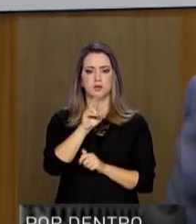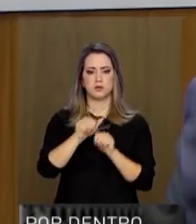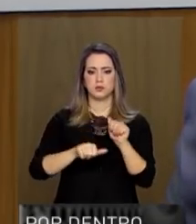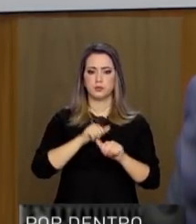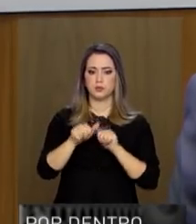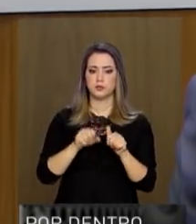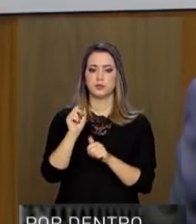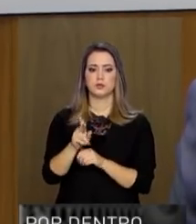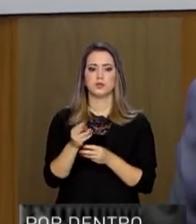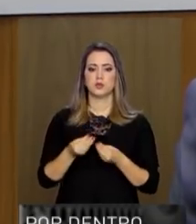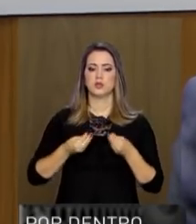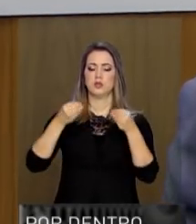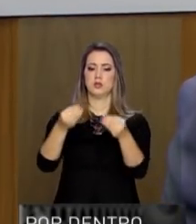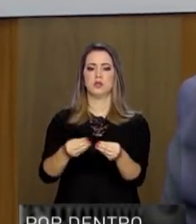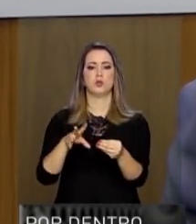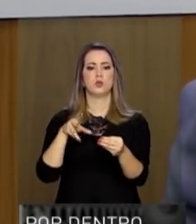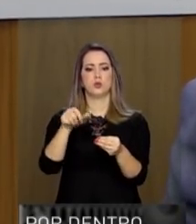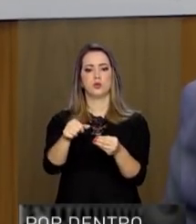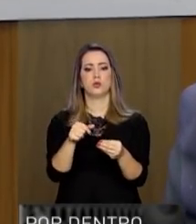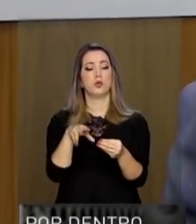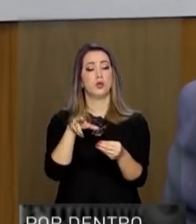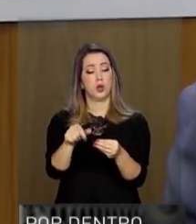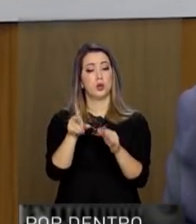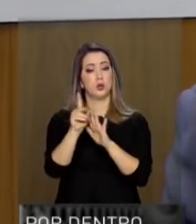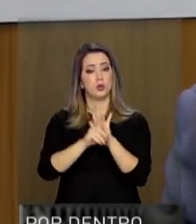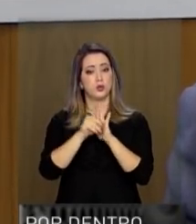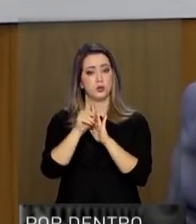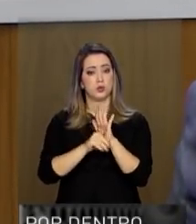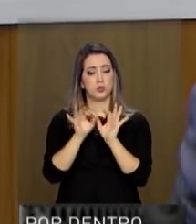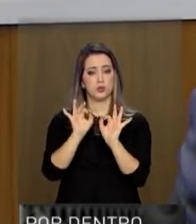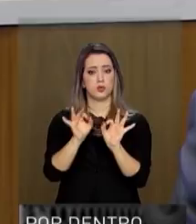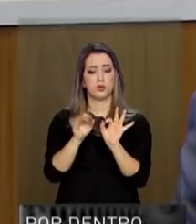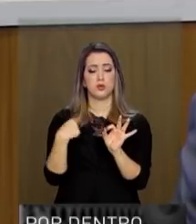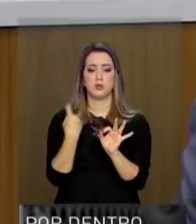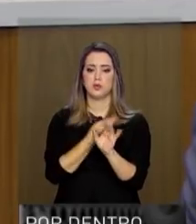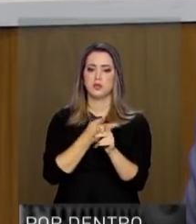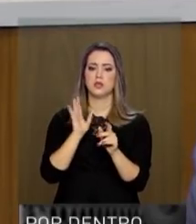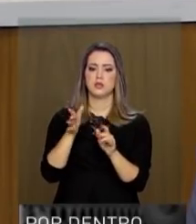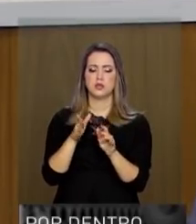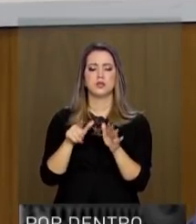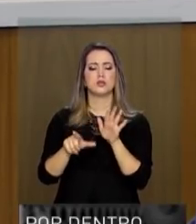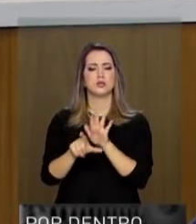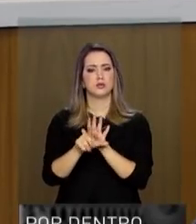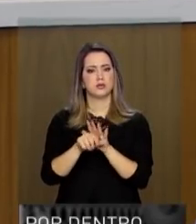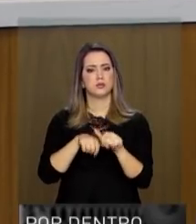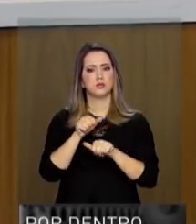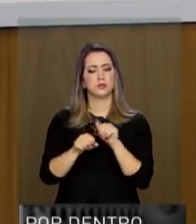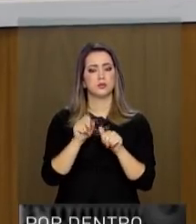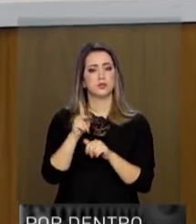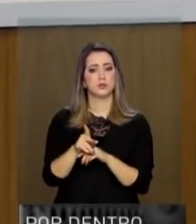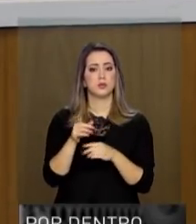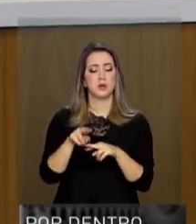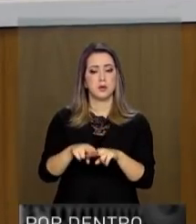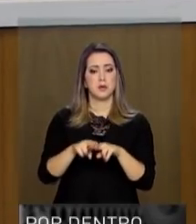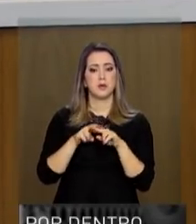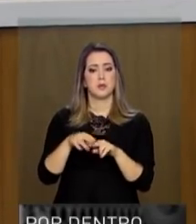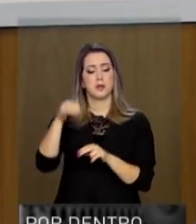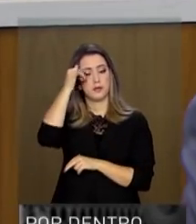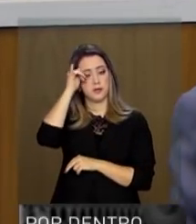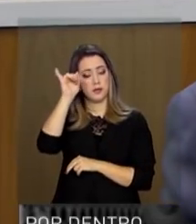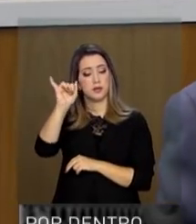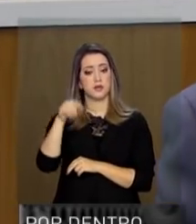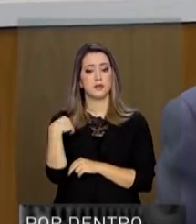da Previdência que garanta todos esses direitos adquiridos? Porque a gente está fazendo a reforma da Previdência de modo preventivo.